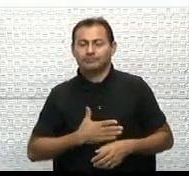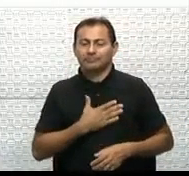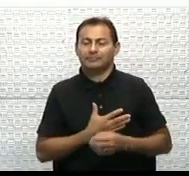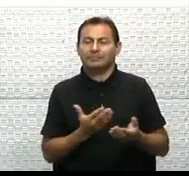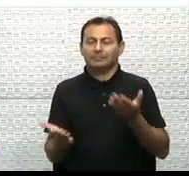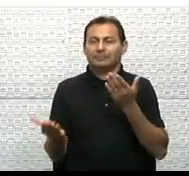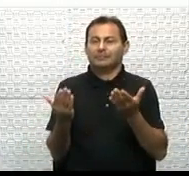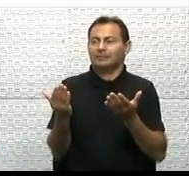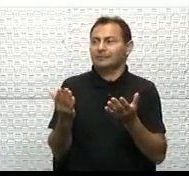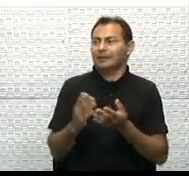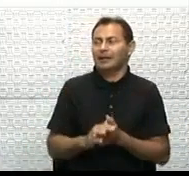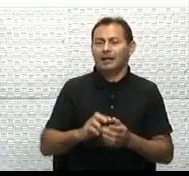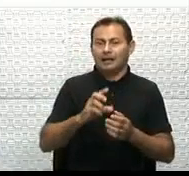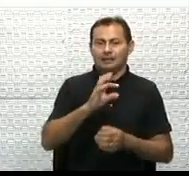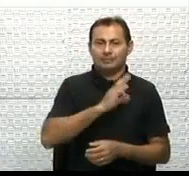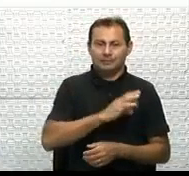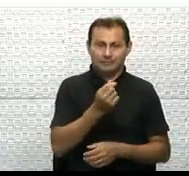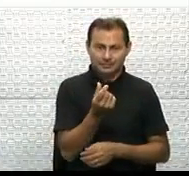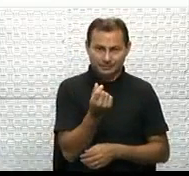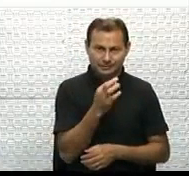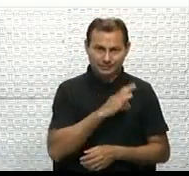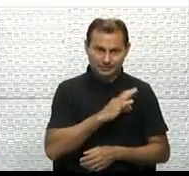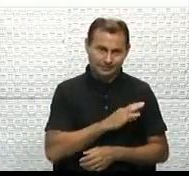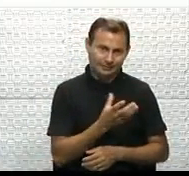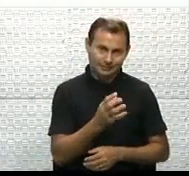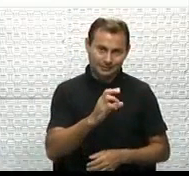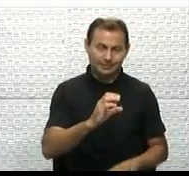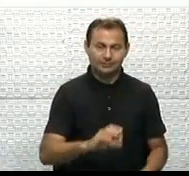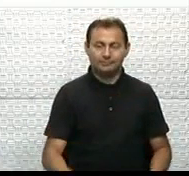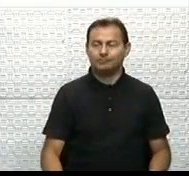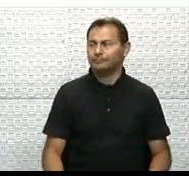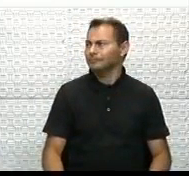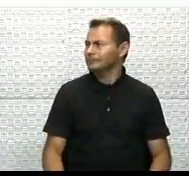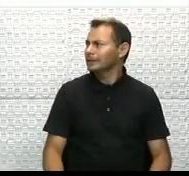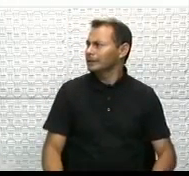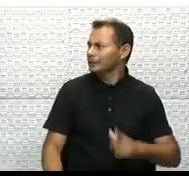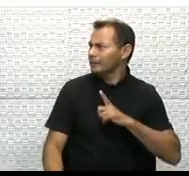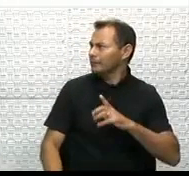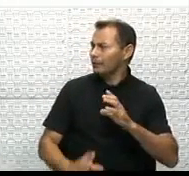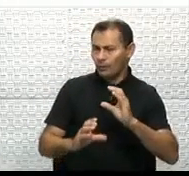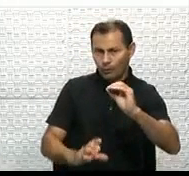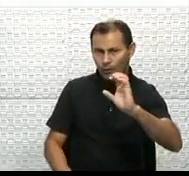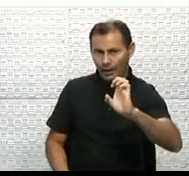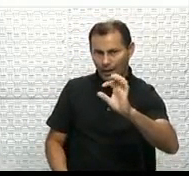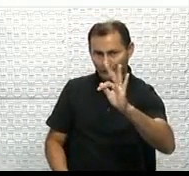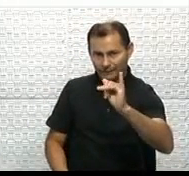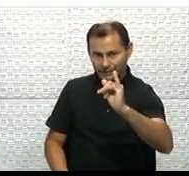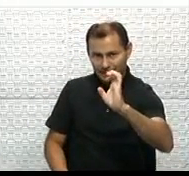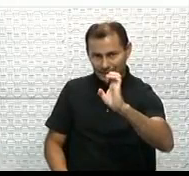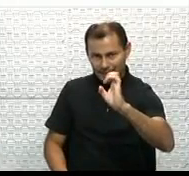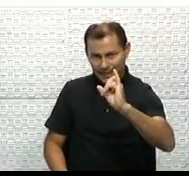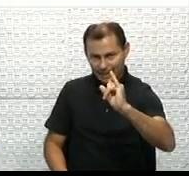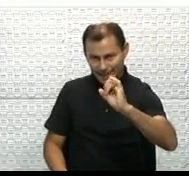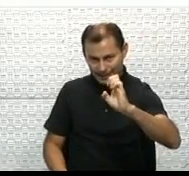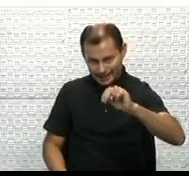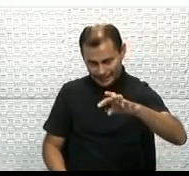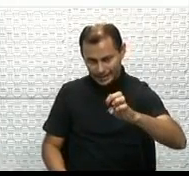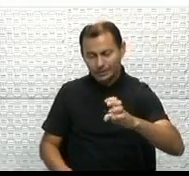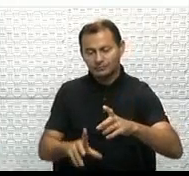em relação à remuneração. Então temos que o coeficiente de